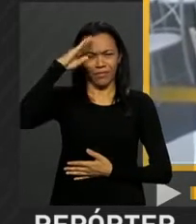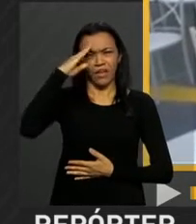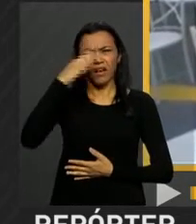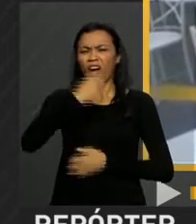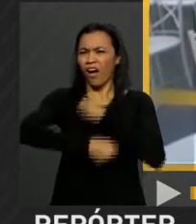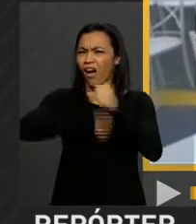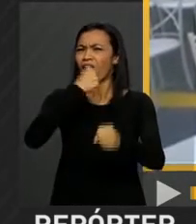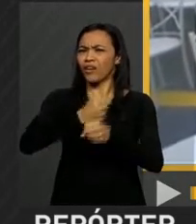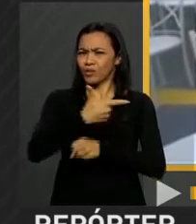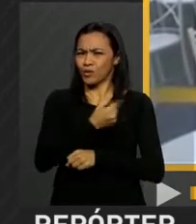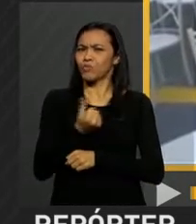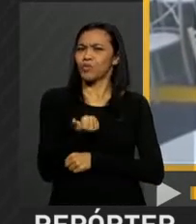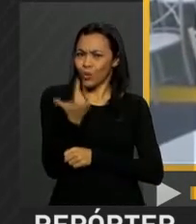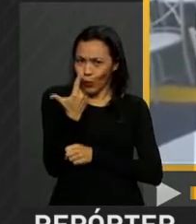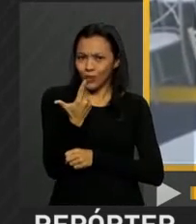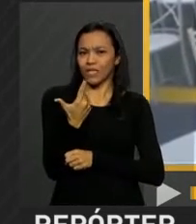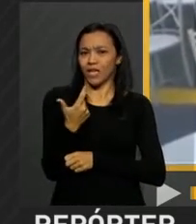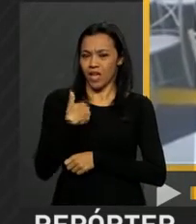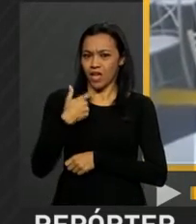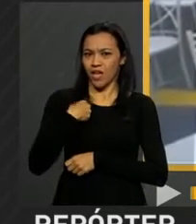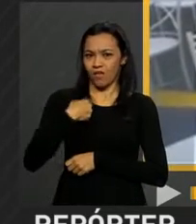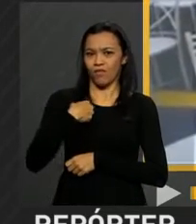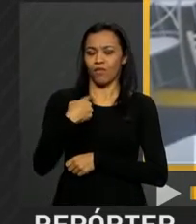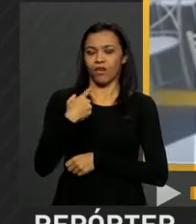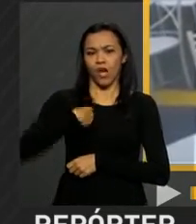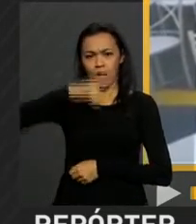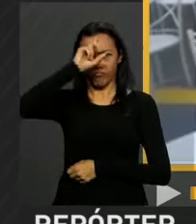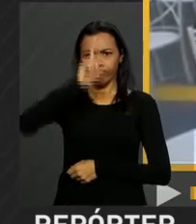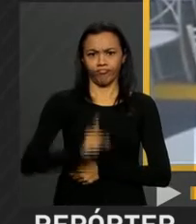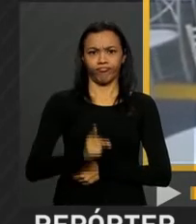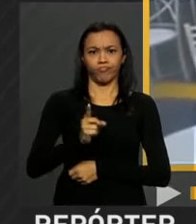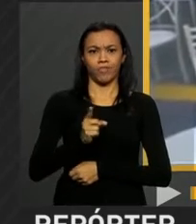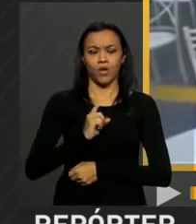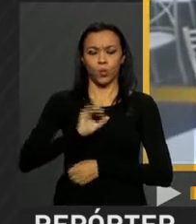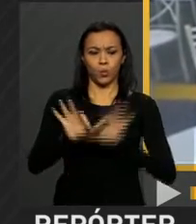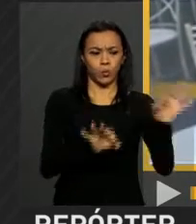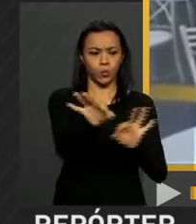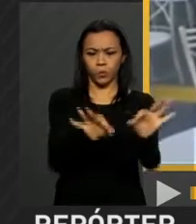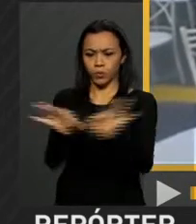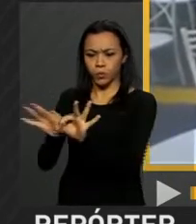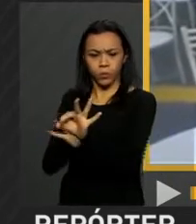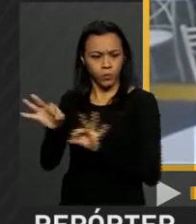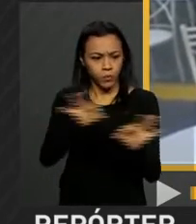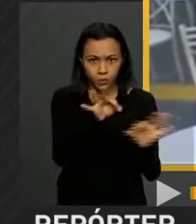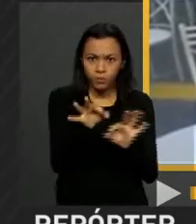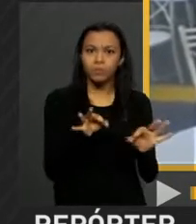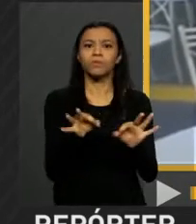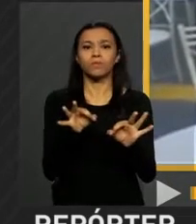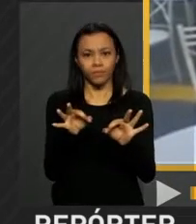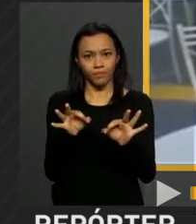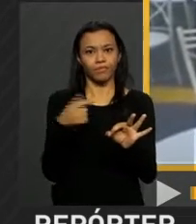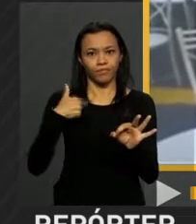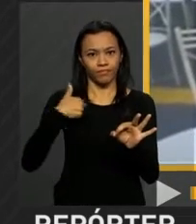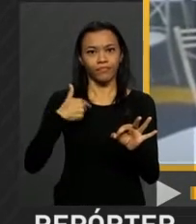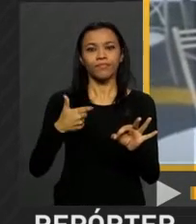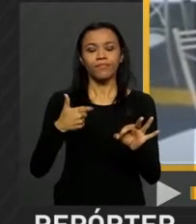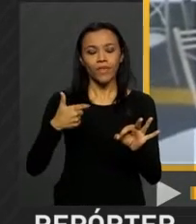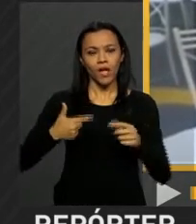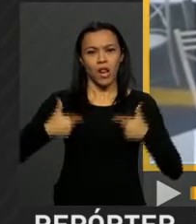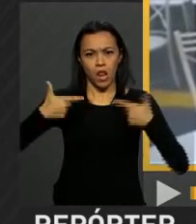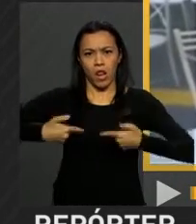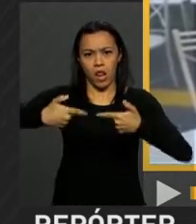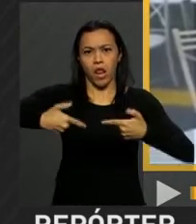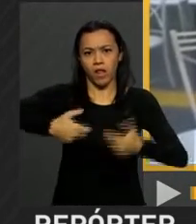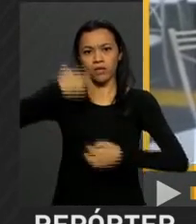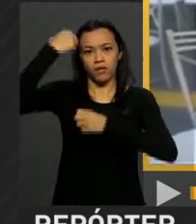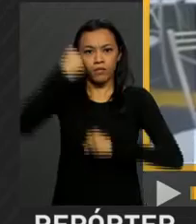2012. Minha função, eu era o comandante do 2º Grupo de Combate, a 3ª Companhia, o 1º Pelotão de Fuzileiros do Exército